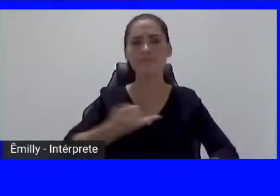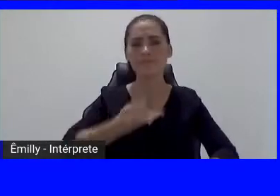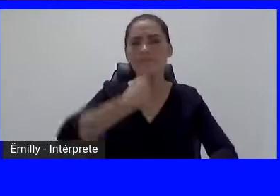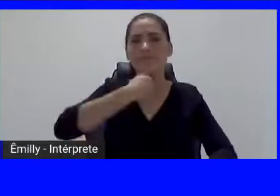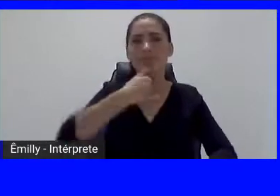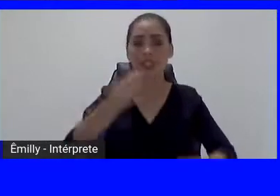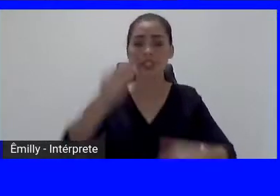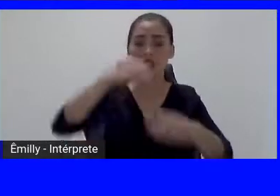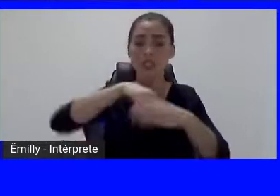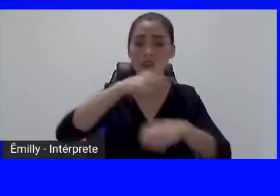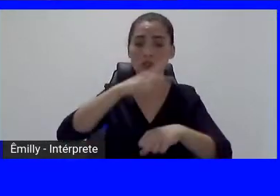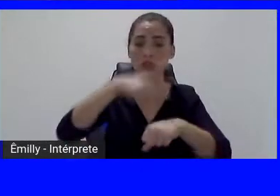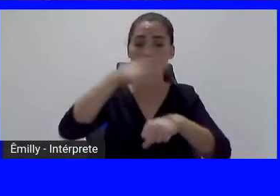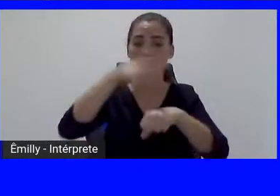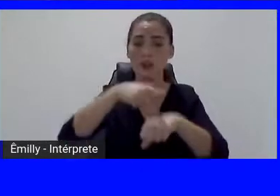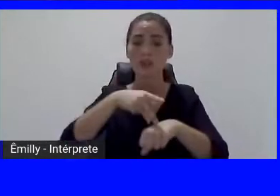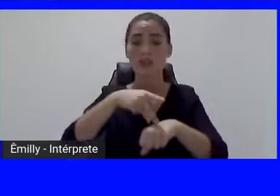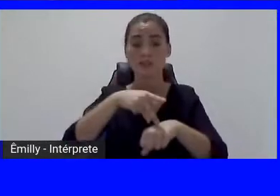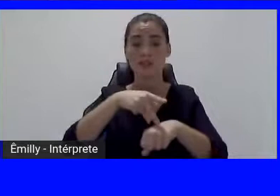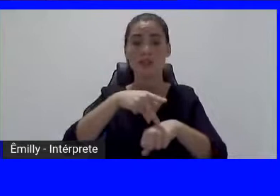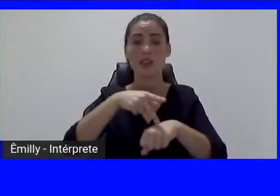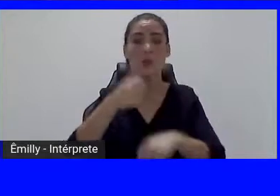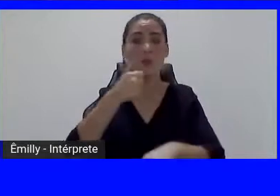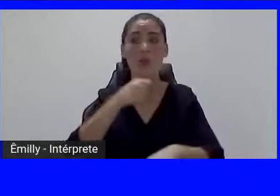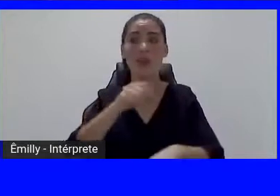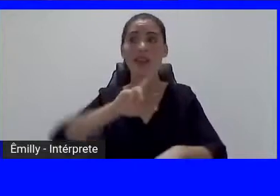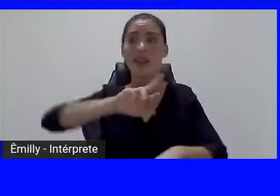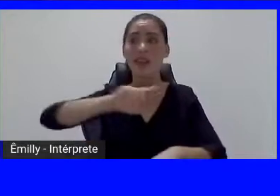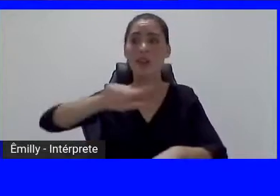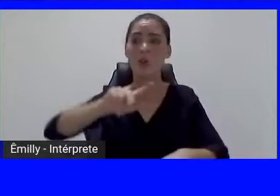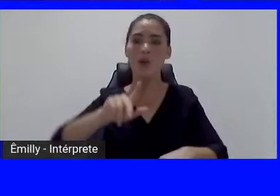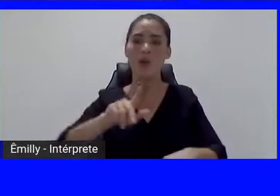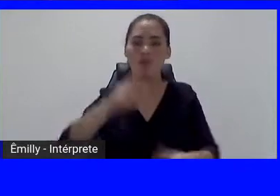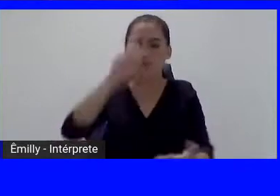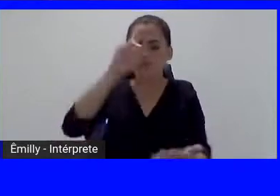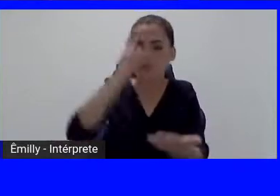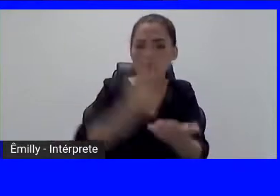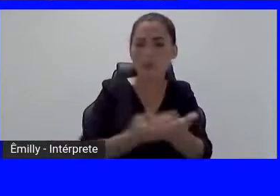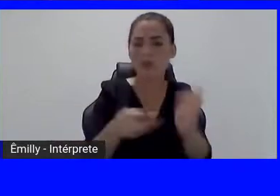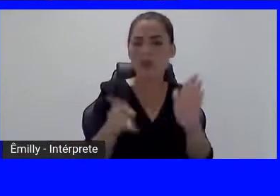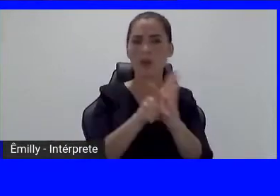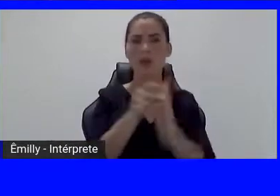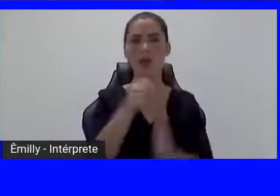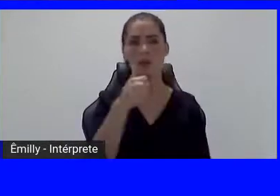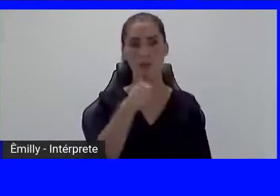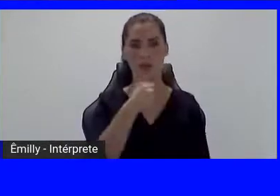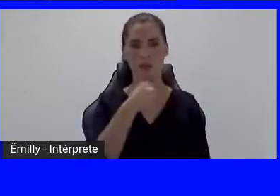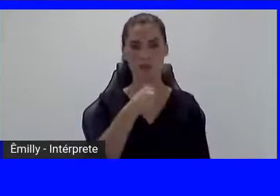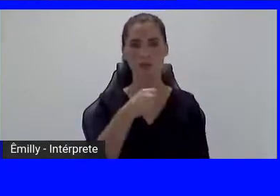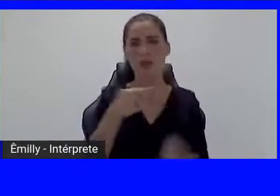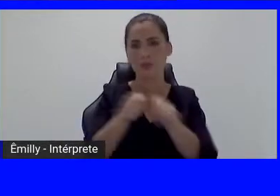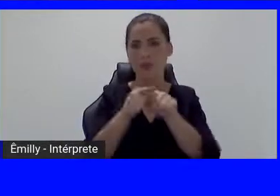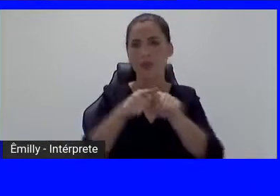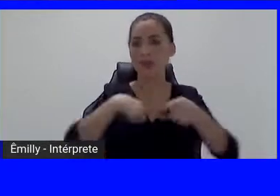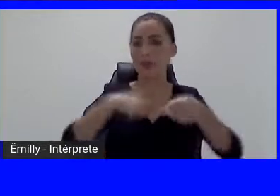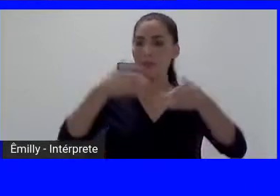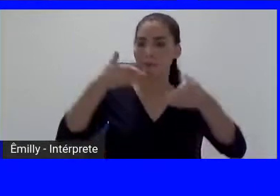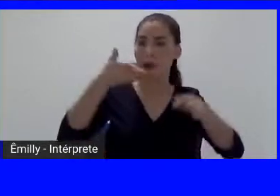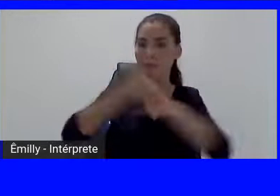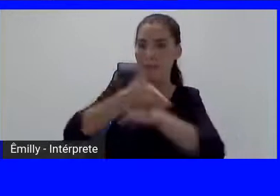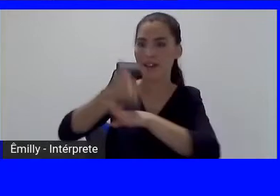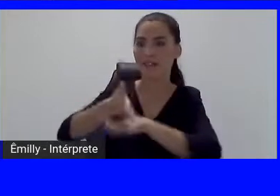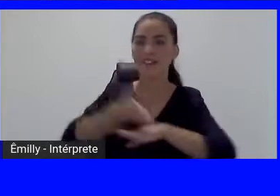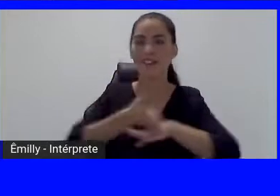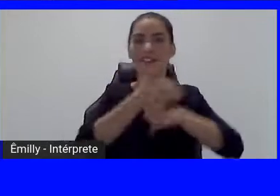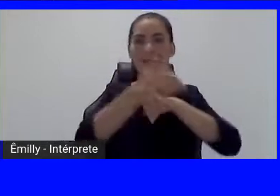são reconhecidas pelas próprias mulheres. Então, a gente tem aí a participação das mulheres aqui. Mulheres, então,